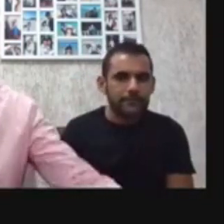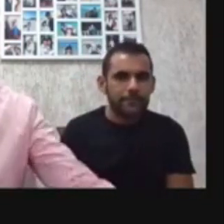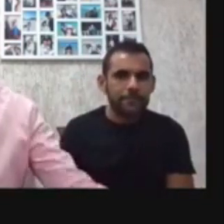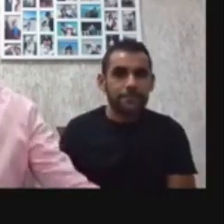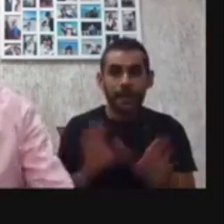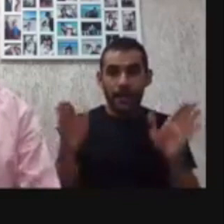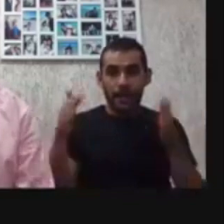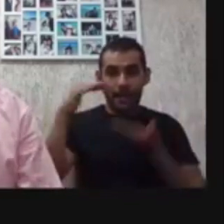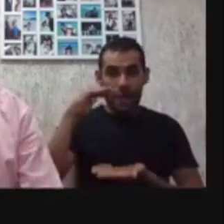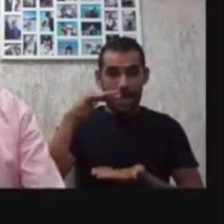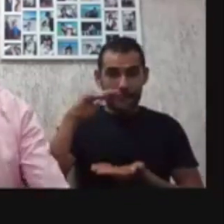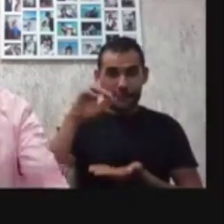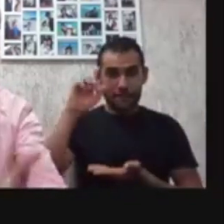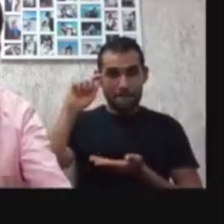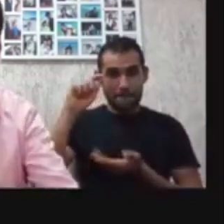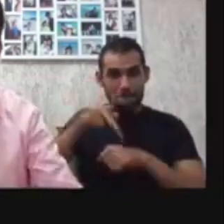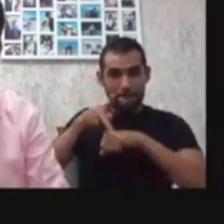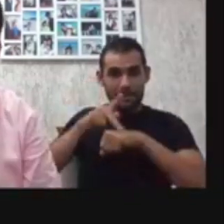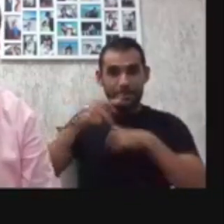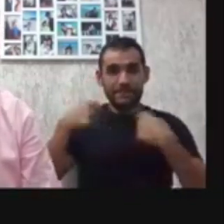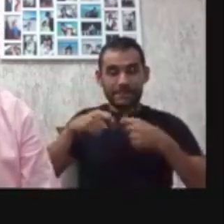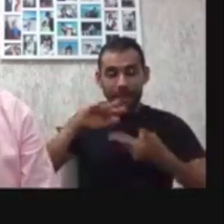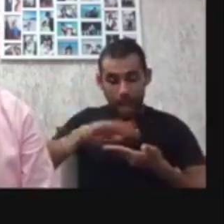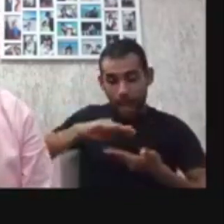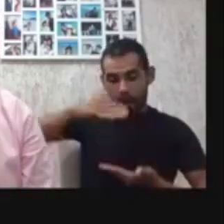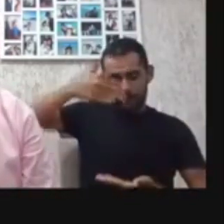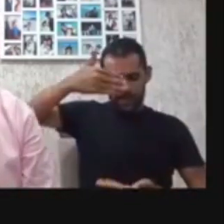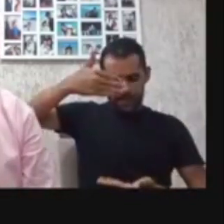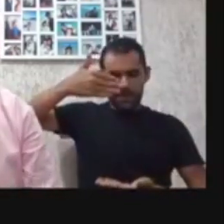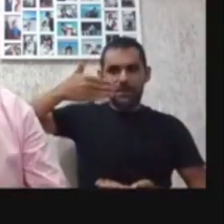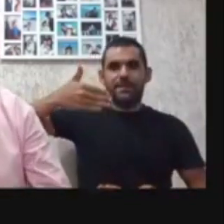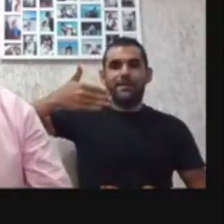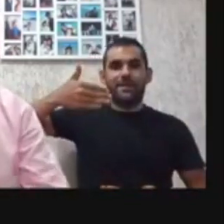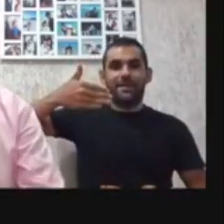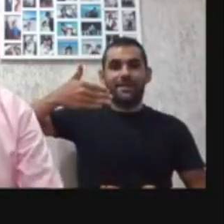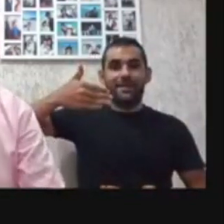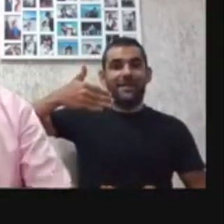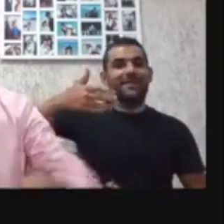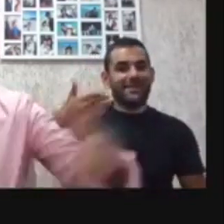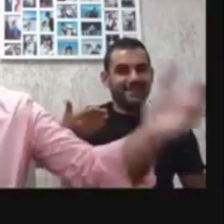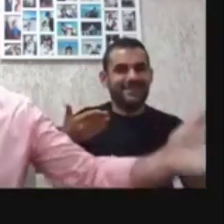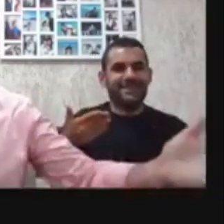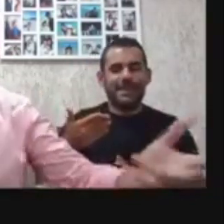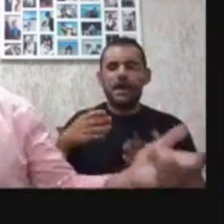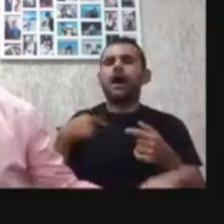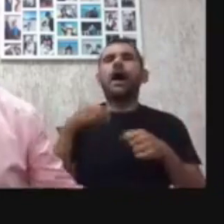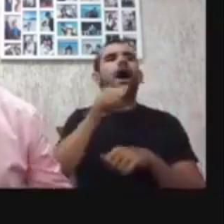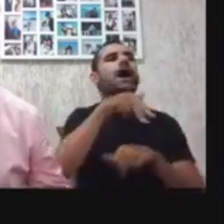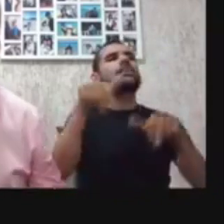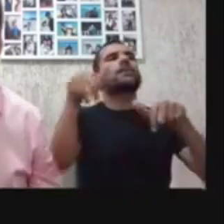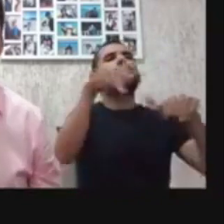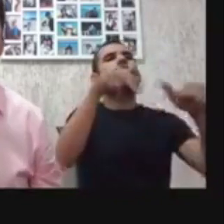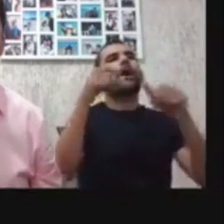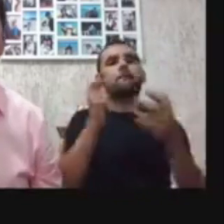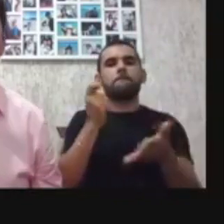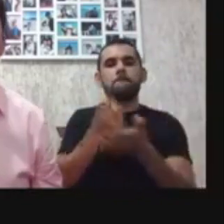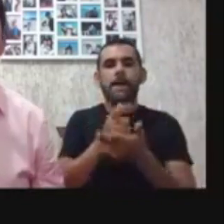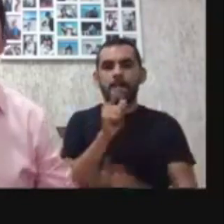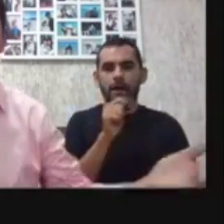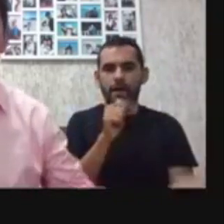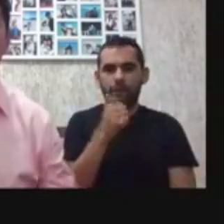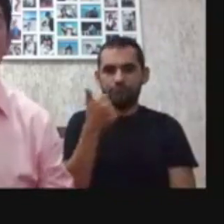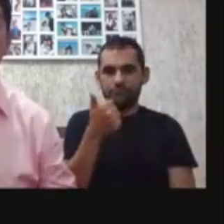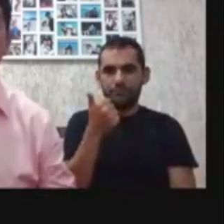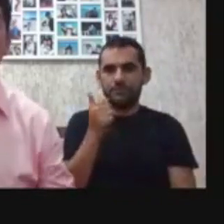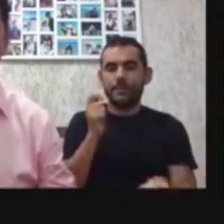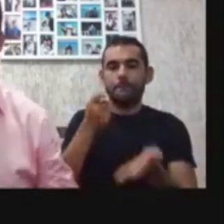Tem uma Caixa Preta no que é Damai lá que a gente tem que abrir ela. Você entendeu? A gente anda na cidade inteira, todo mundo fala que paga água.